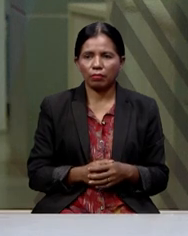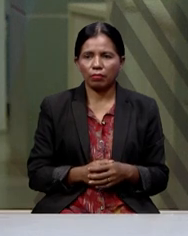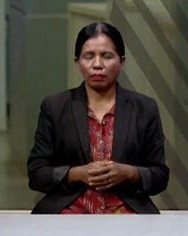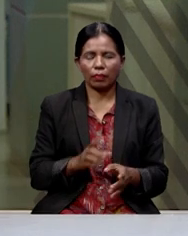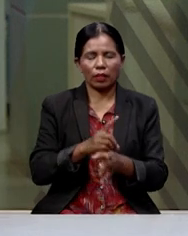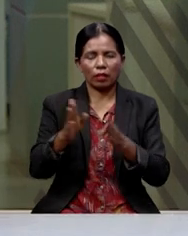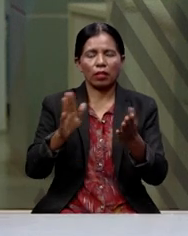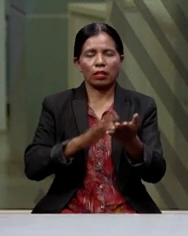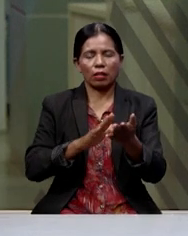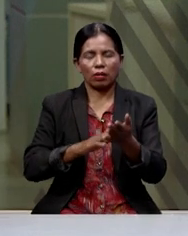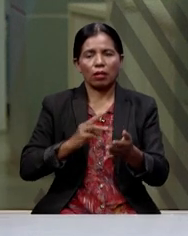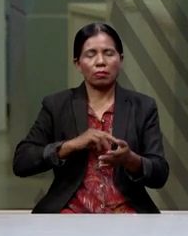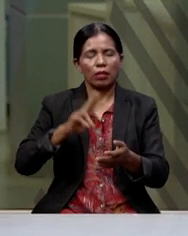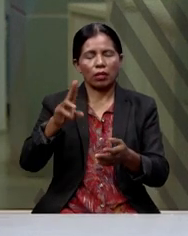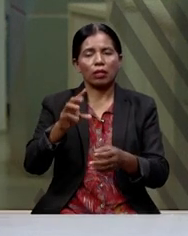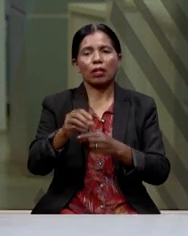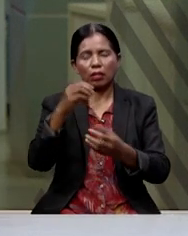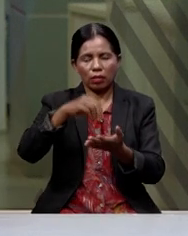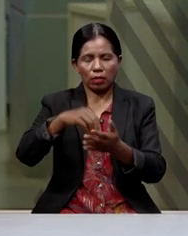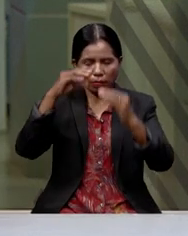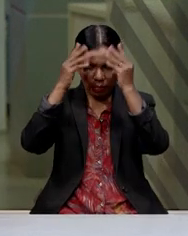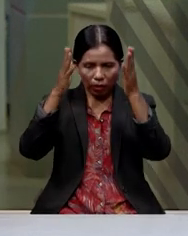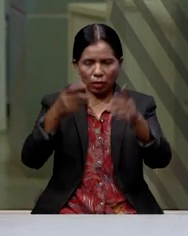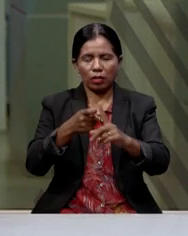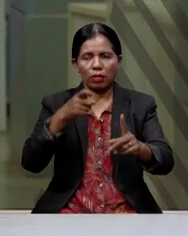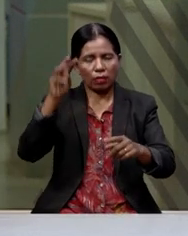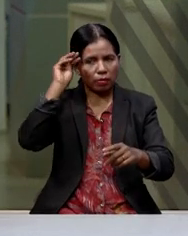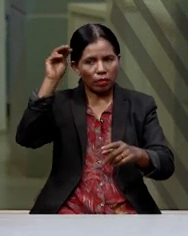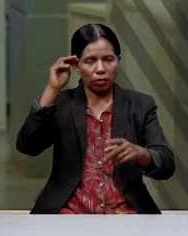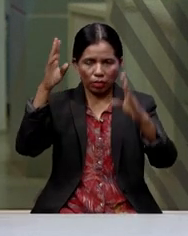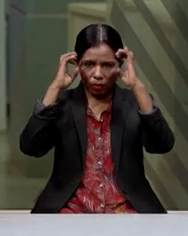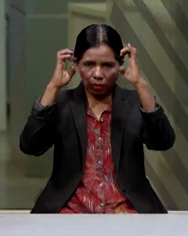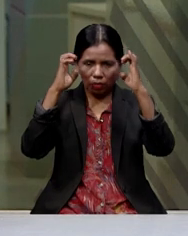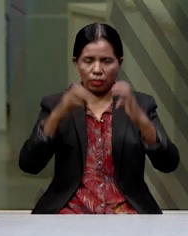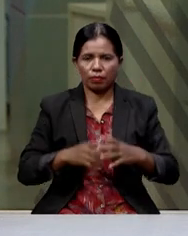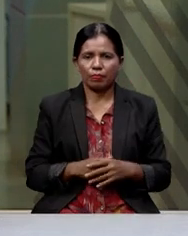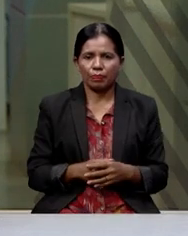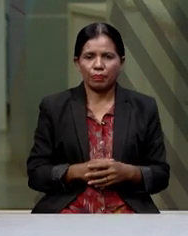Diretor da Escola ABC Maleuane preocupa com a colocação professor russo Ministério da Educação.